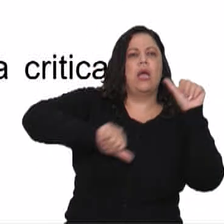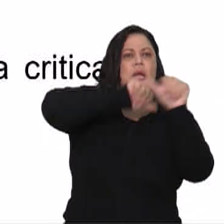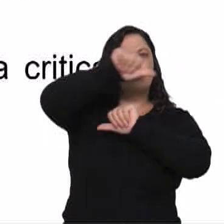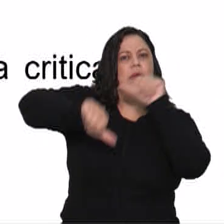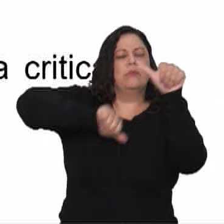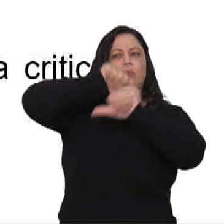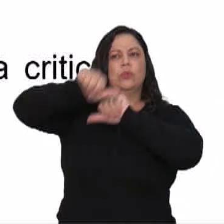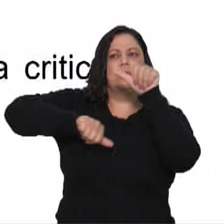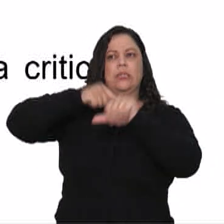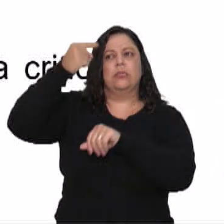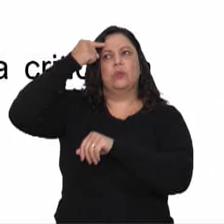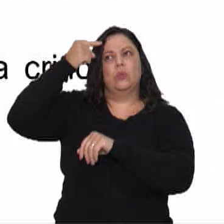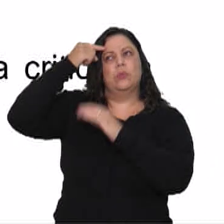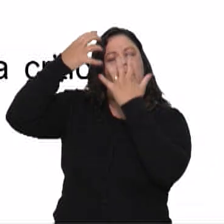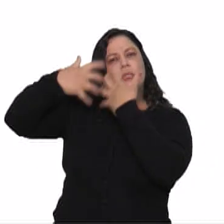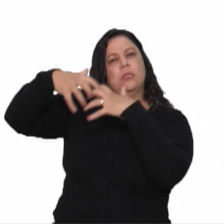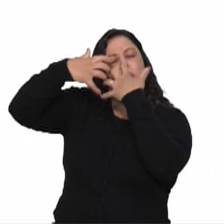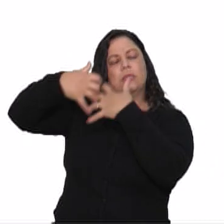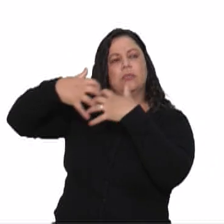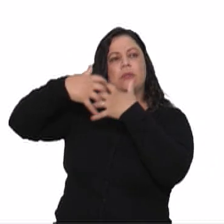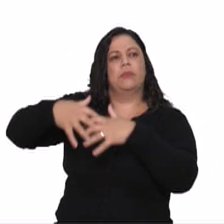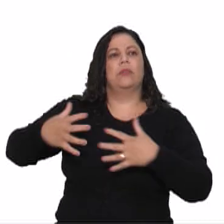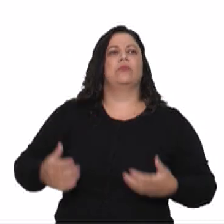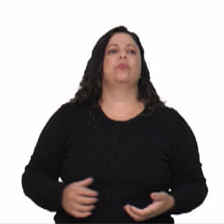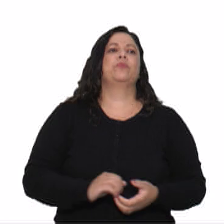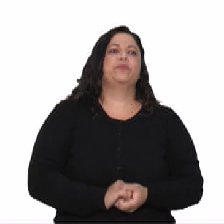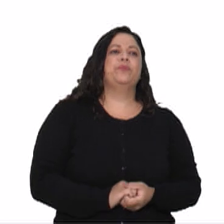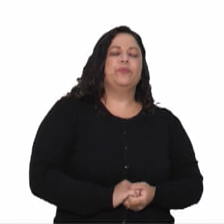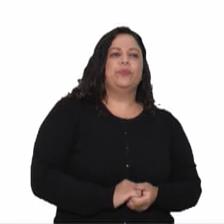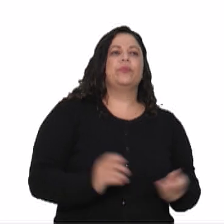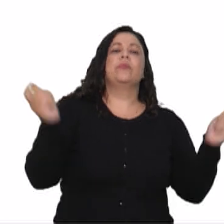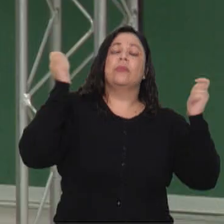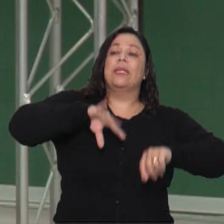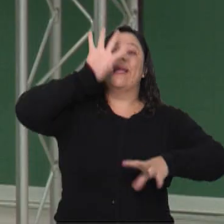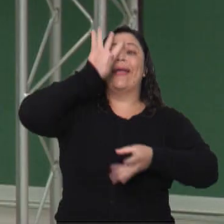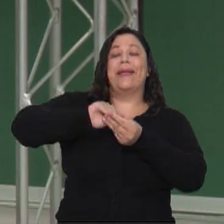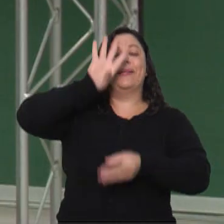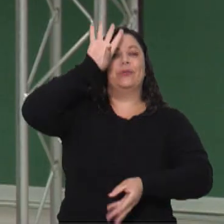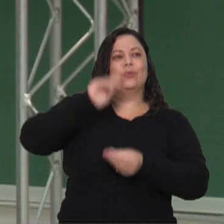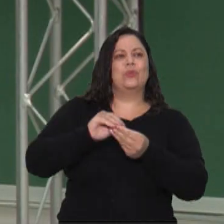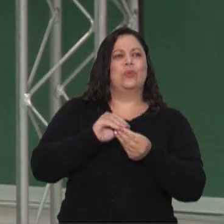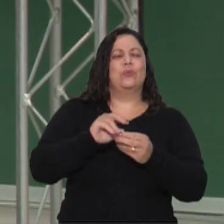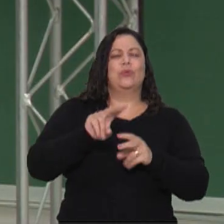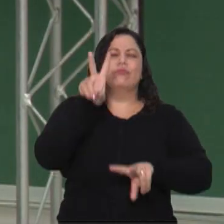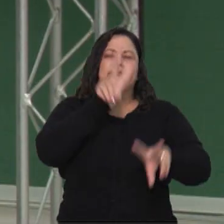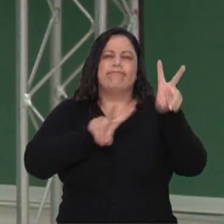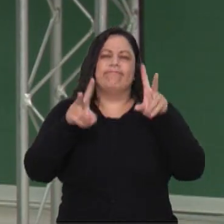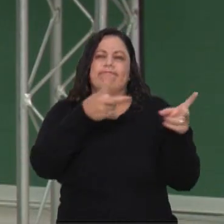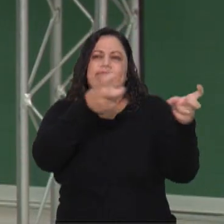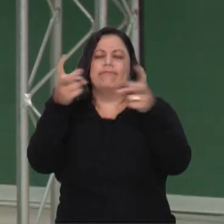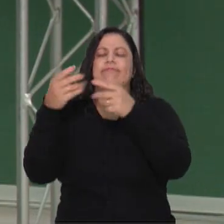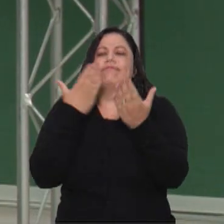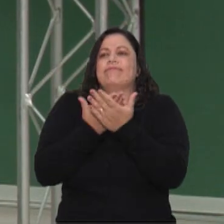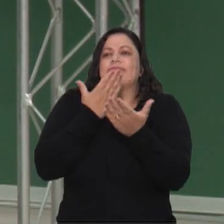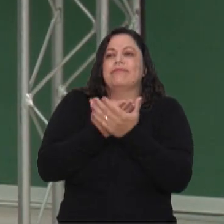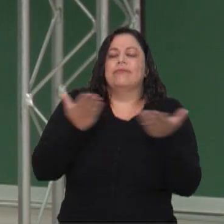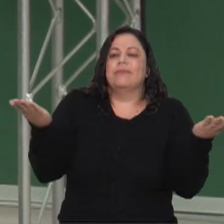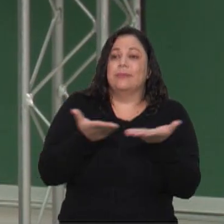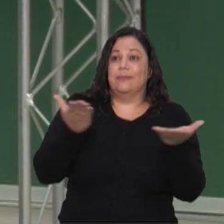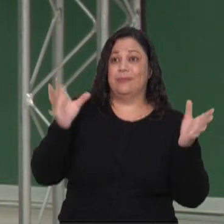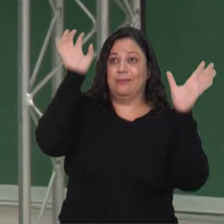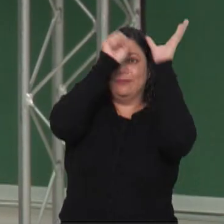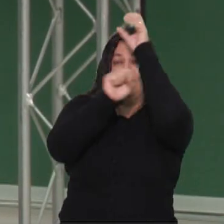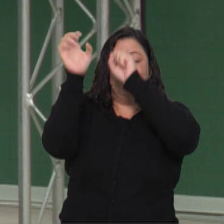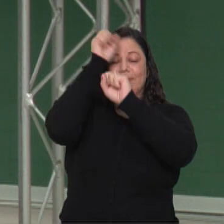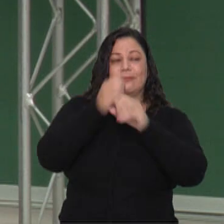no pensamento ocidental. Resumo: o que vimos hoje? A ideia de belo